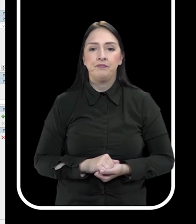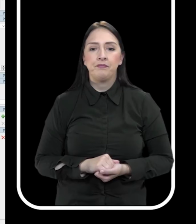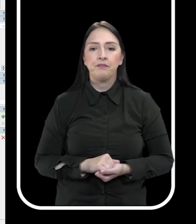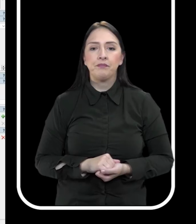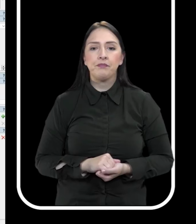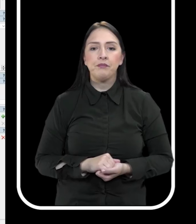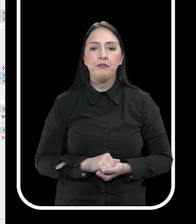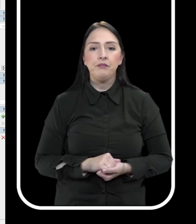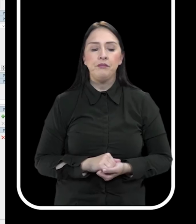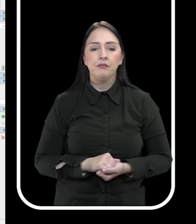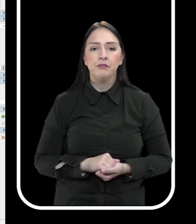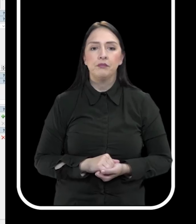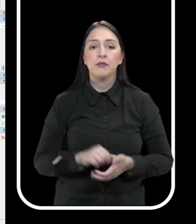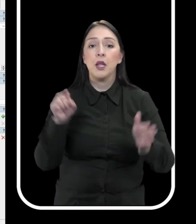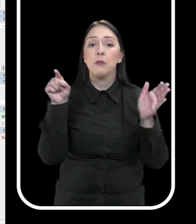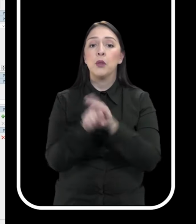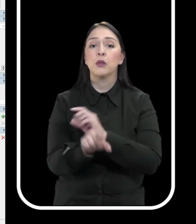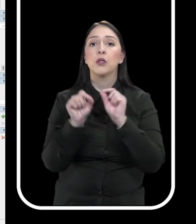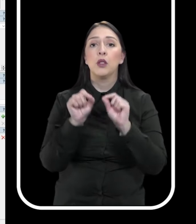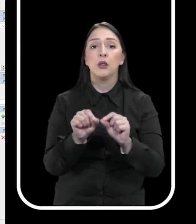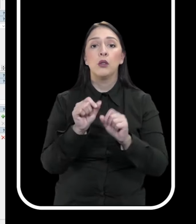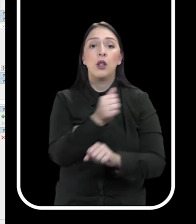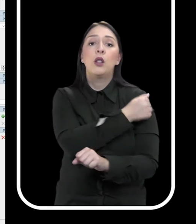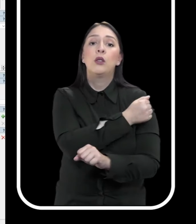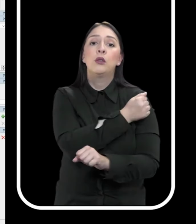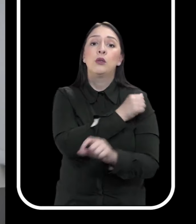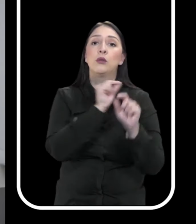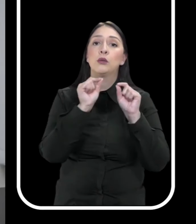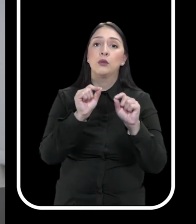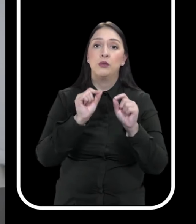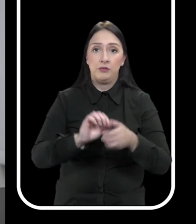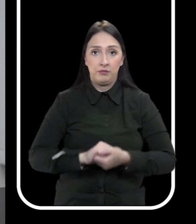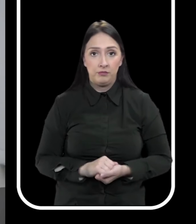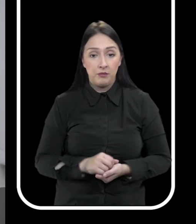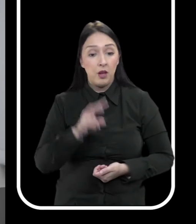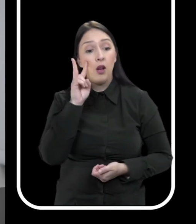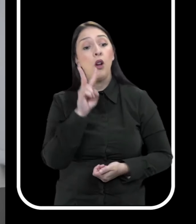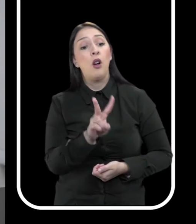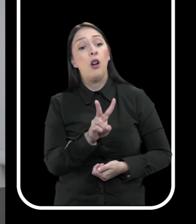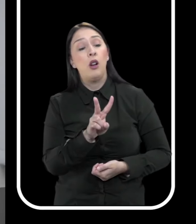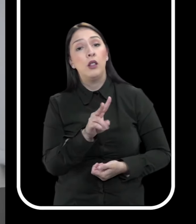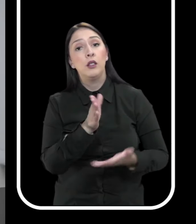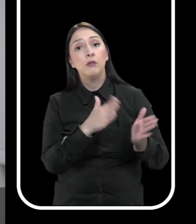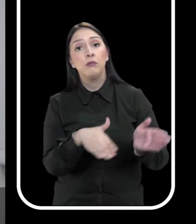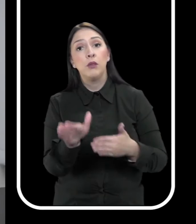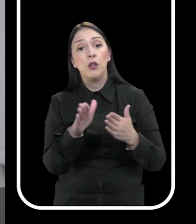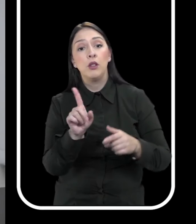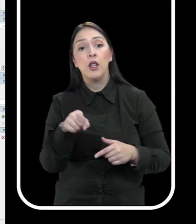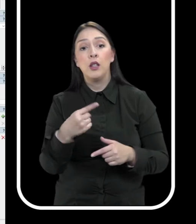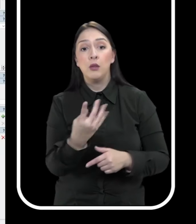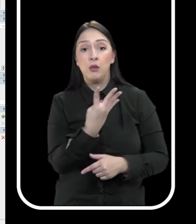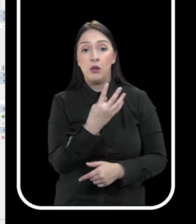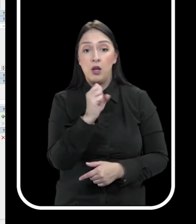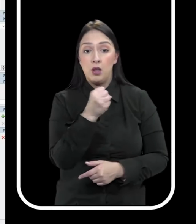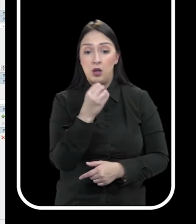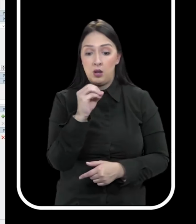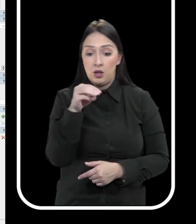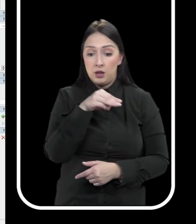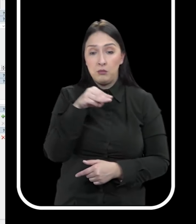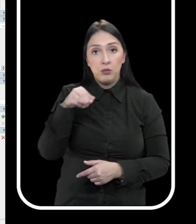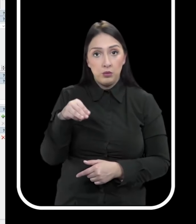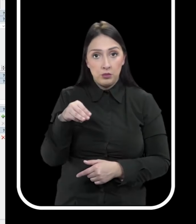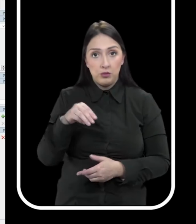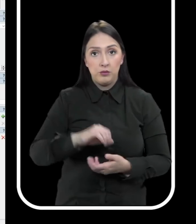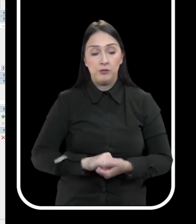Olha aí, ó. Aí a pergunta que se faz para o aluno, para o estudante é a seguinte. Olha aí para o processo depois de